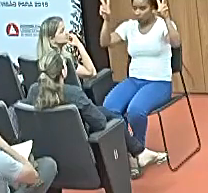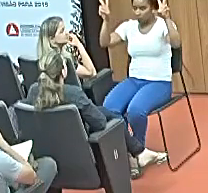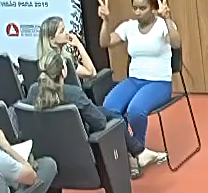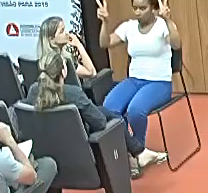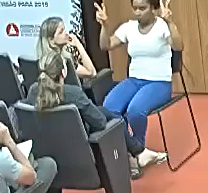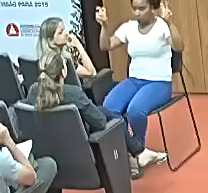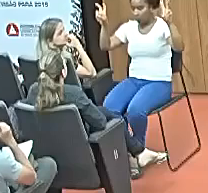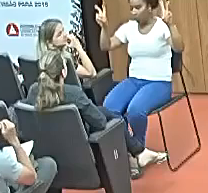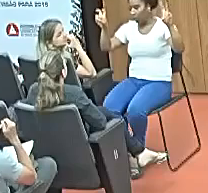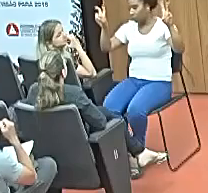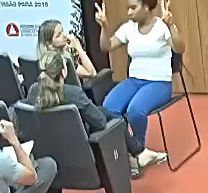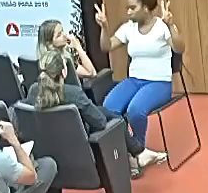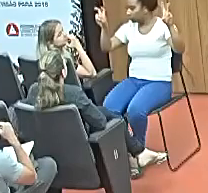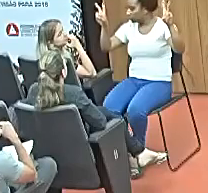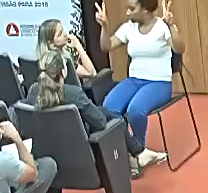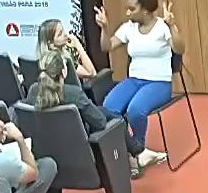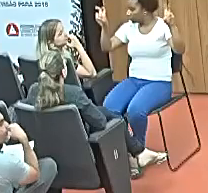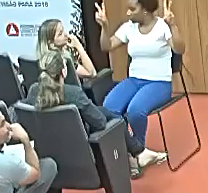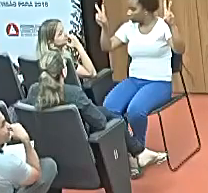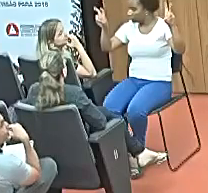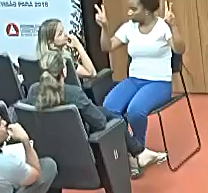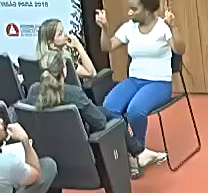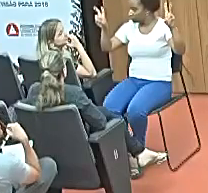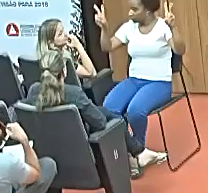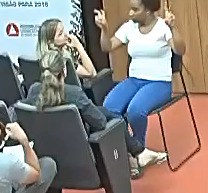presente pedro